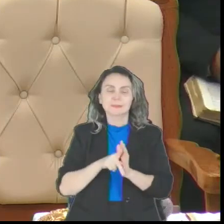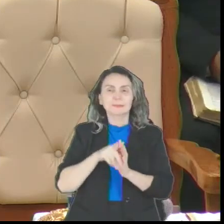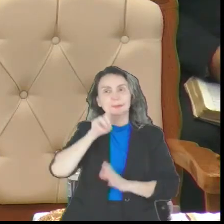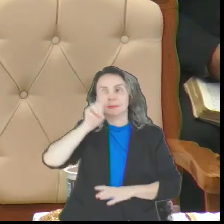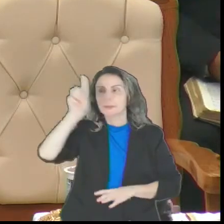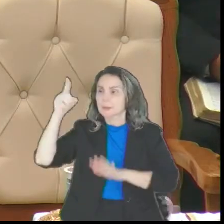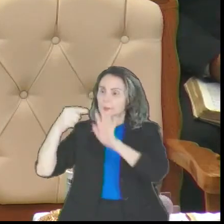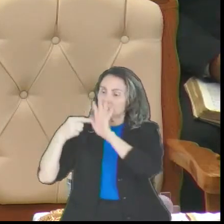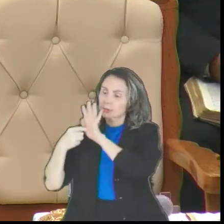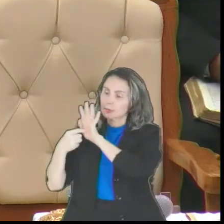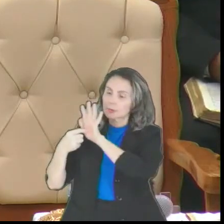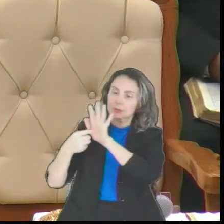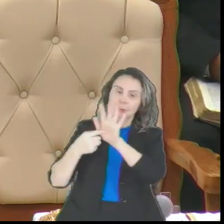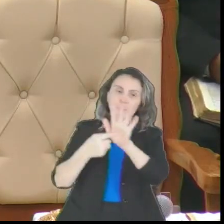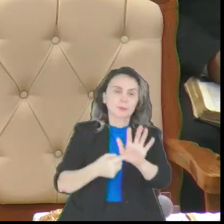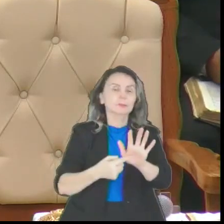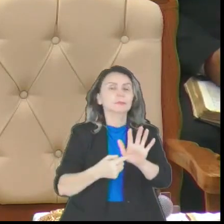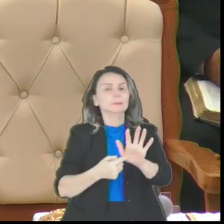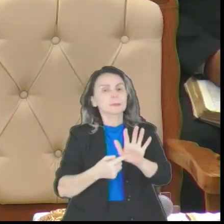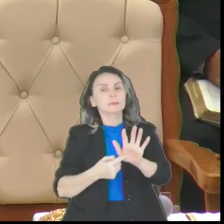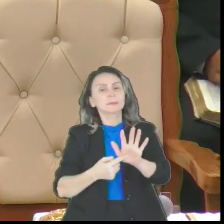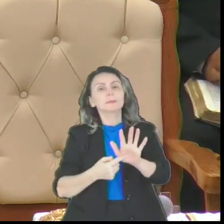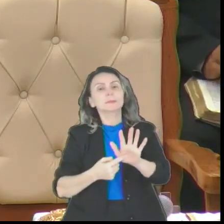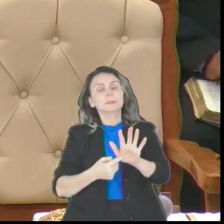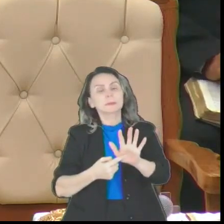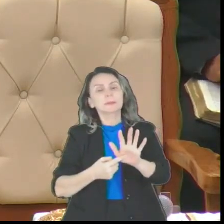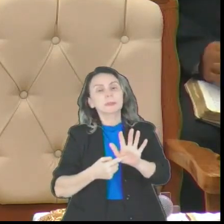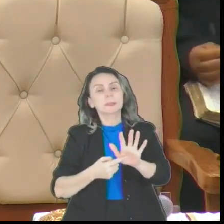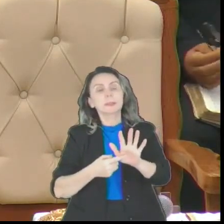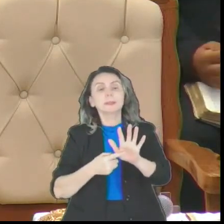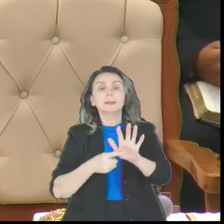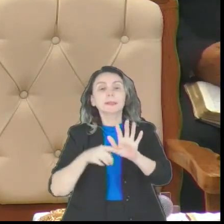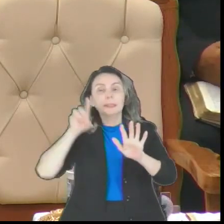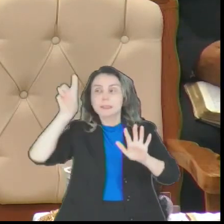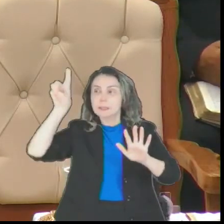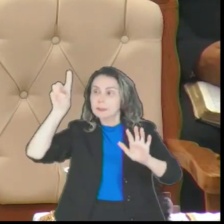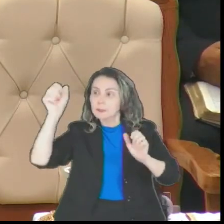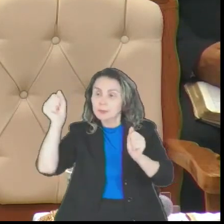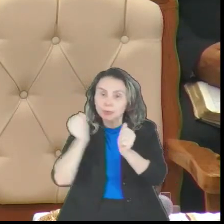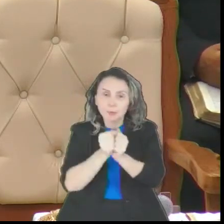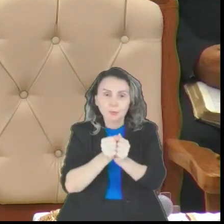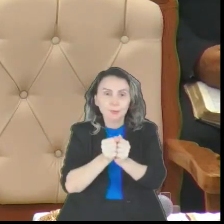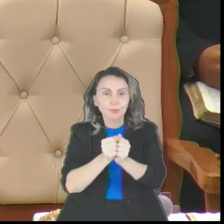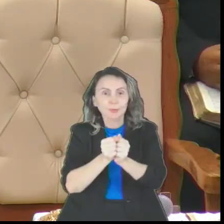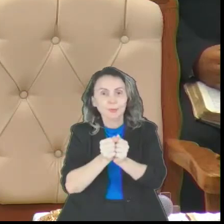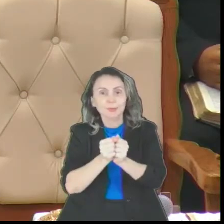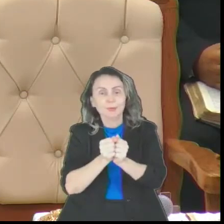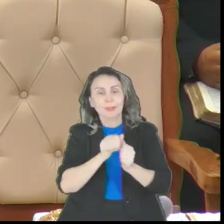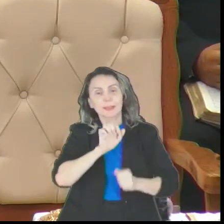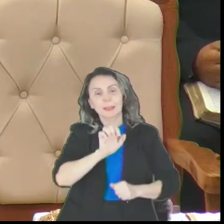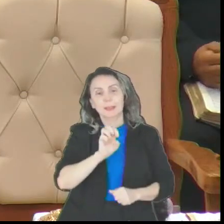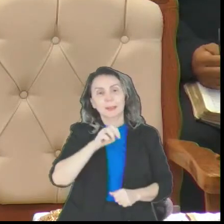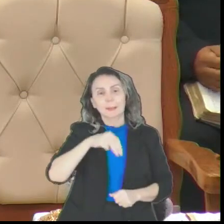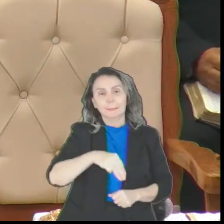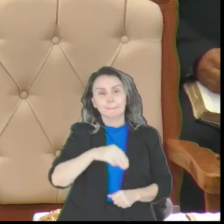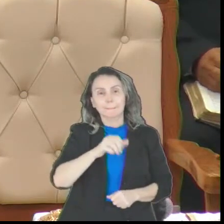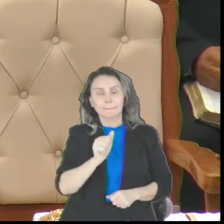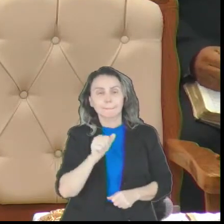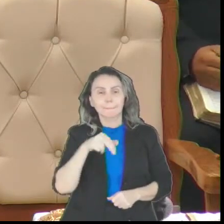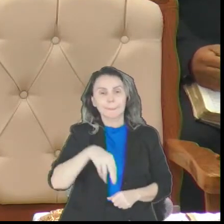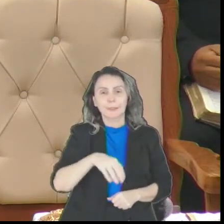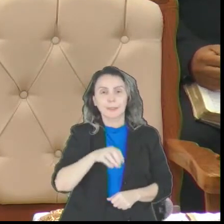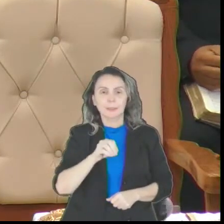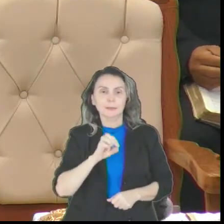do Emanuel, do Deus conosco. Ele começa o seu